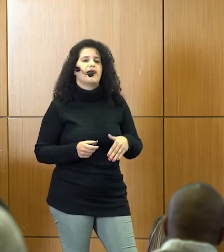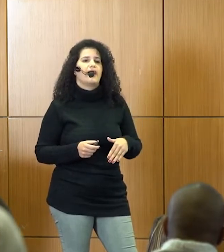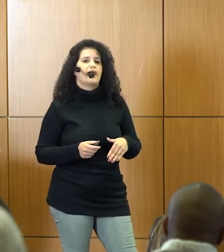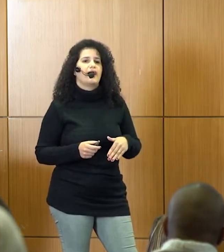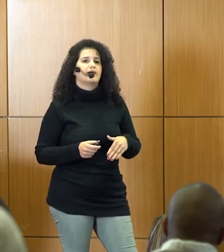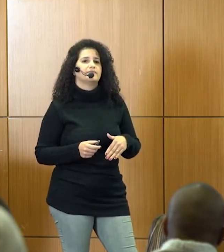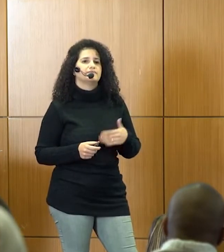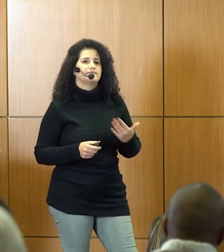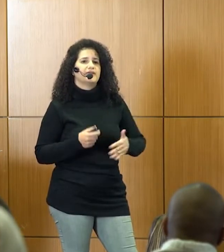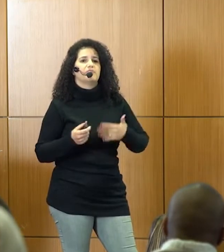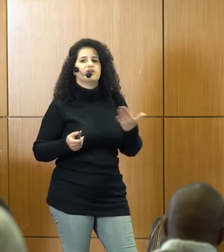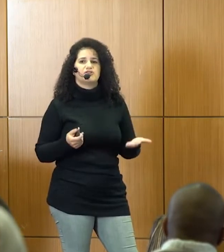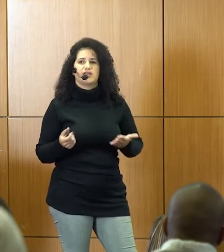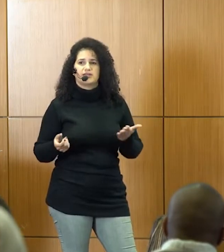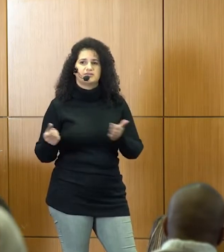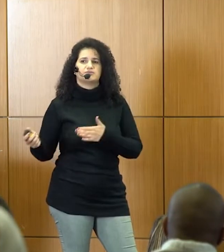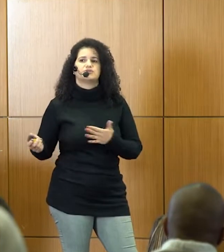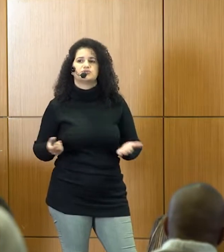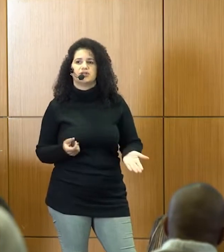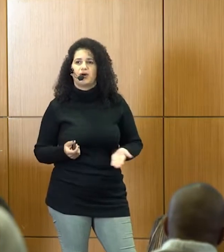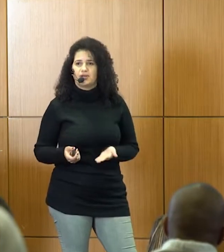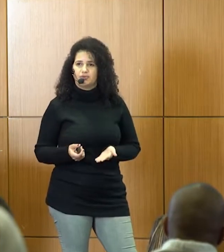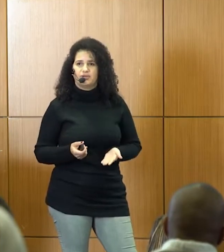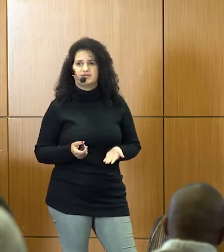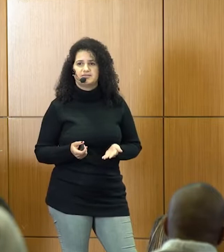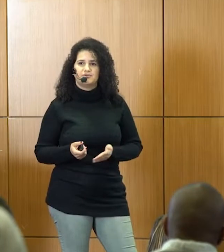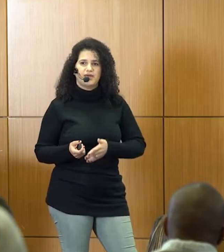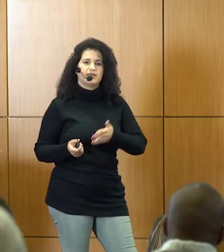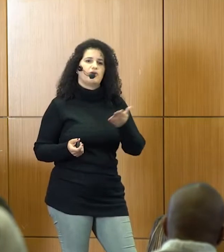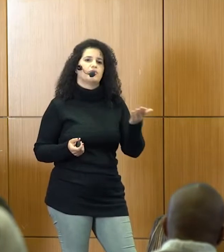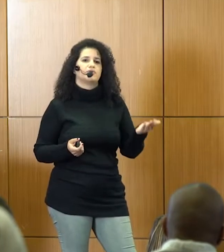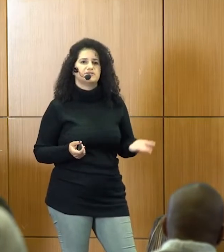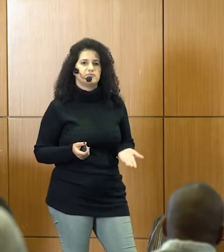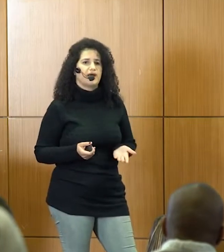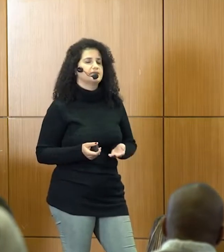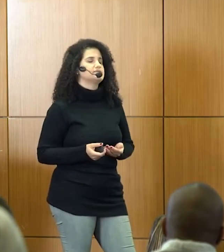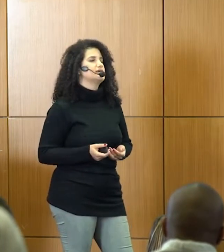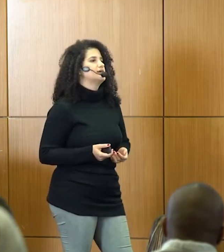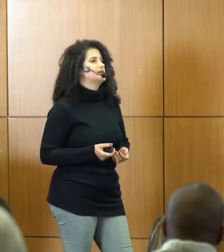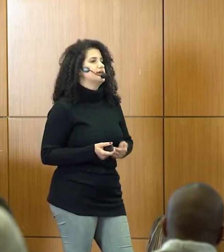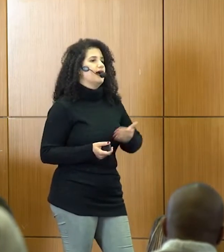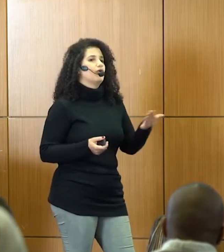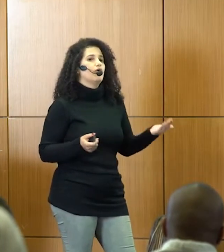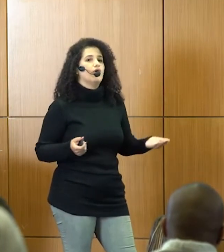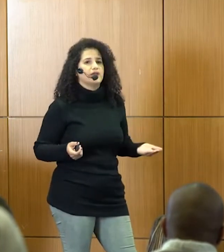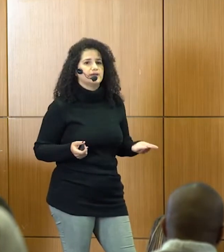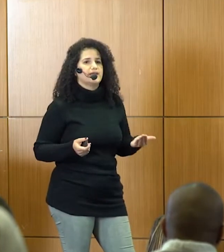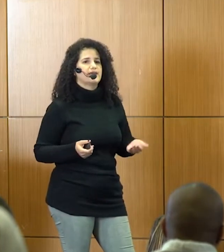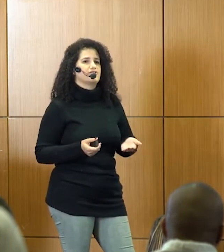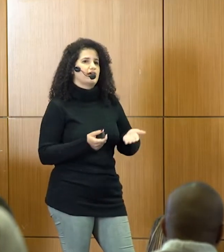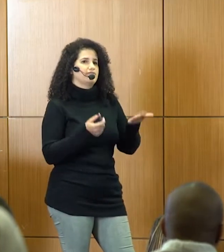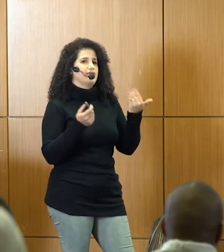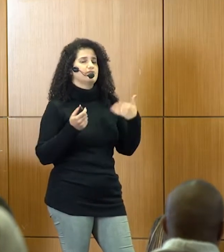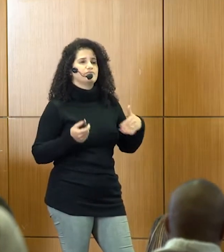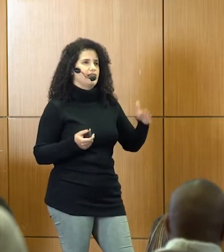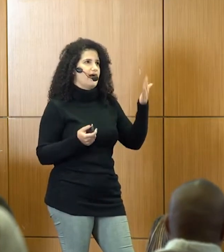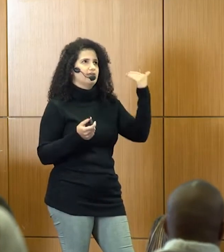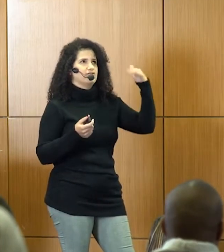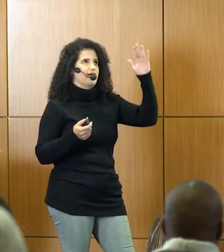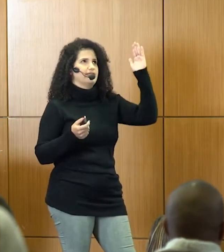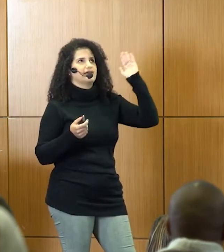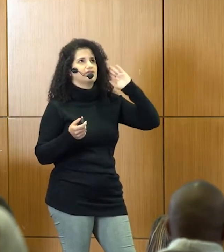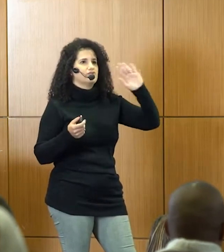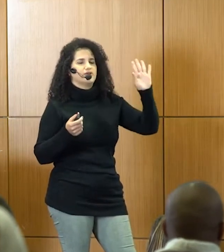também a terapia de integração sensorial aqui no Brasil, né, que é uma coisa mais que agora, né, já veio